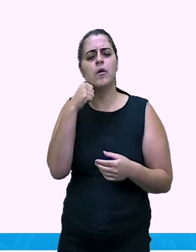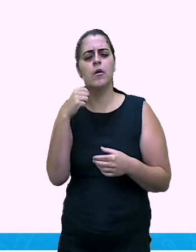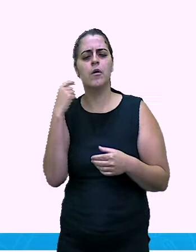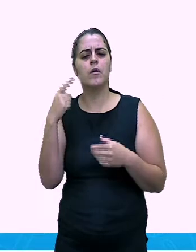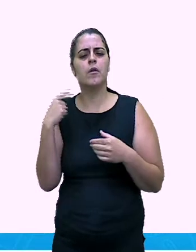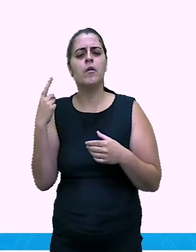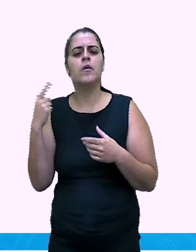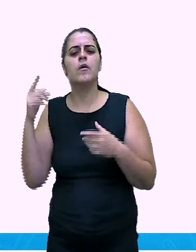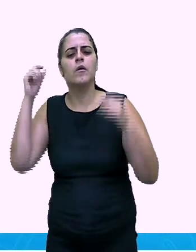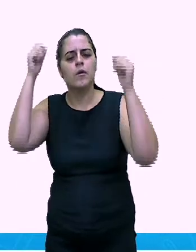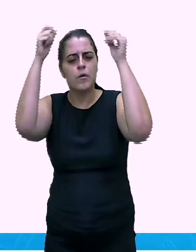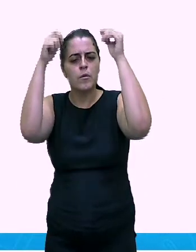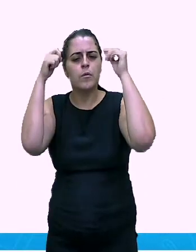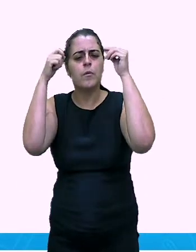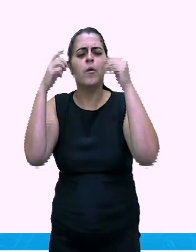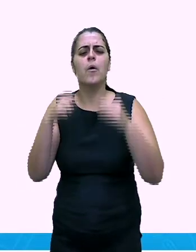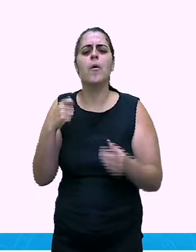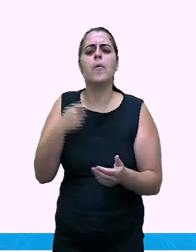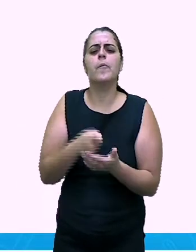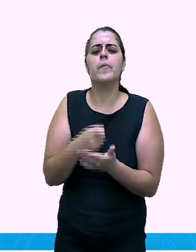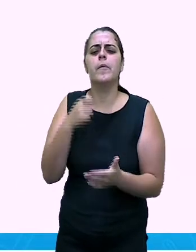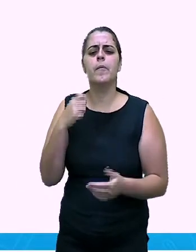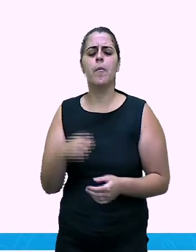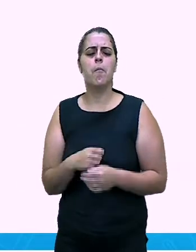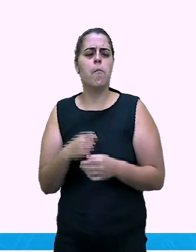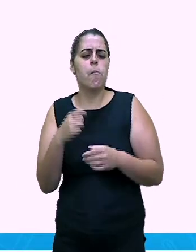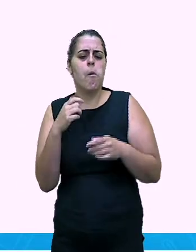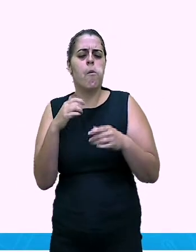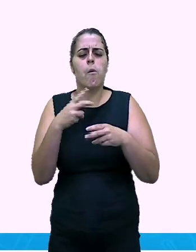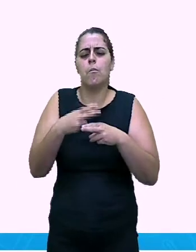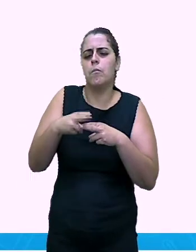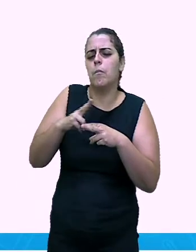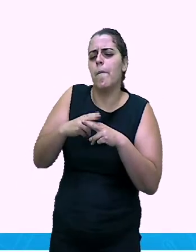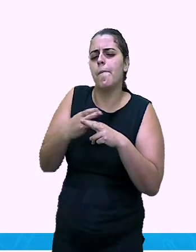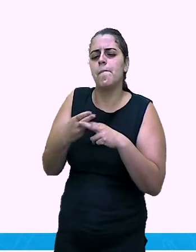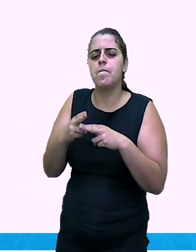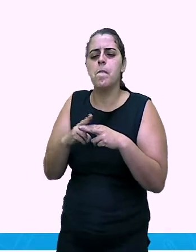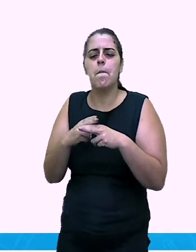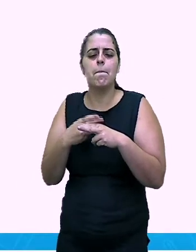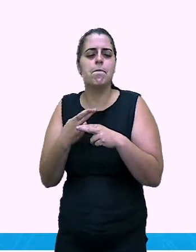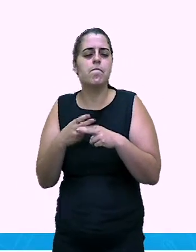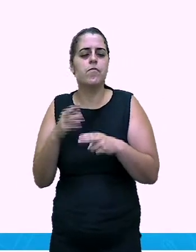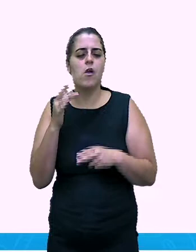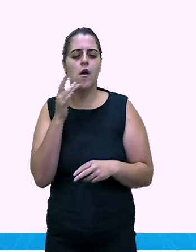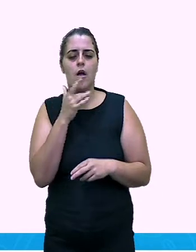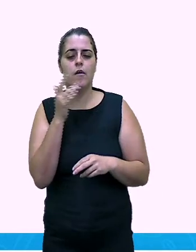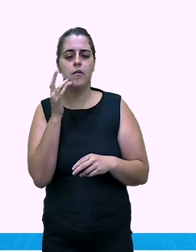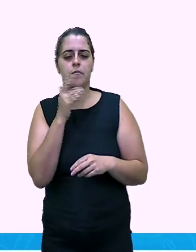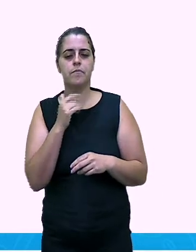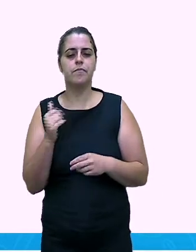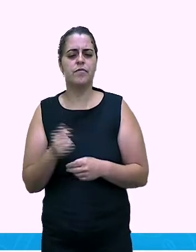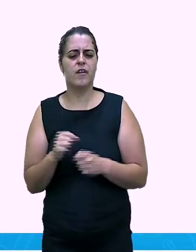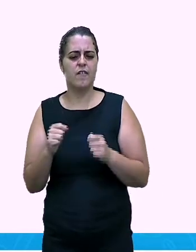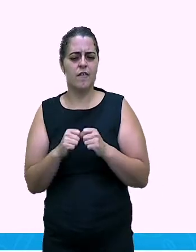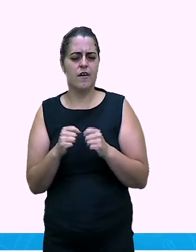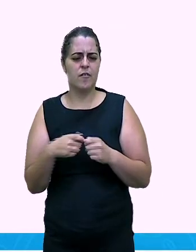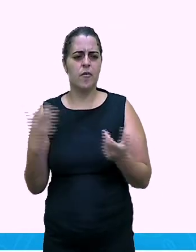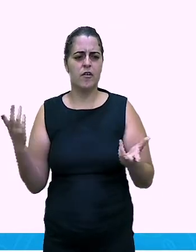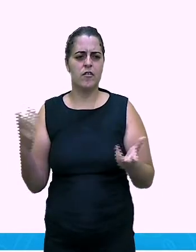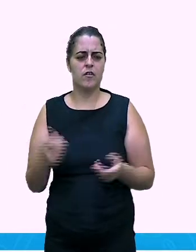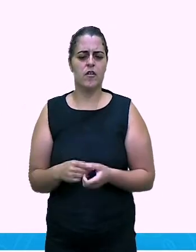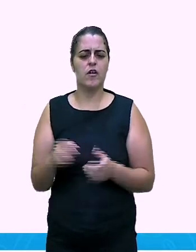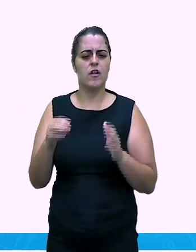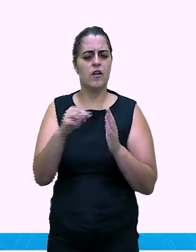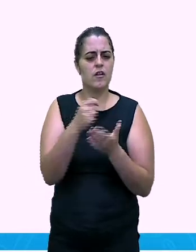dele. Compra bala e chocolate. Bala e chocolate faz parte